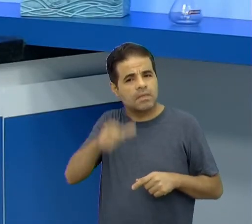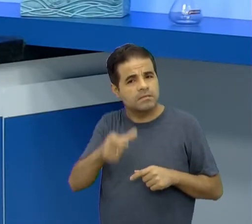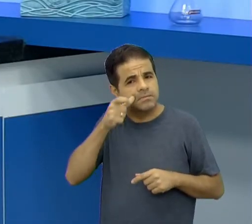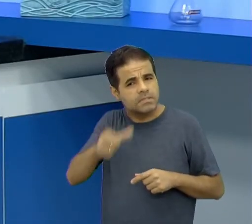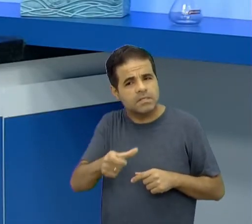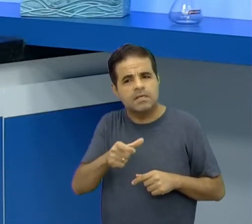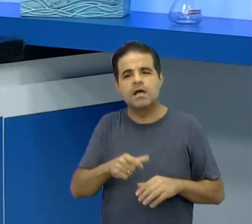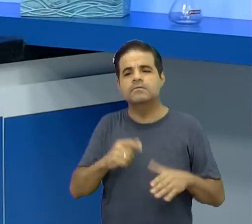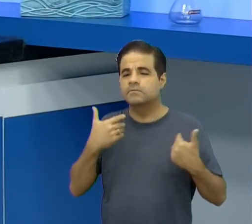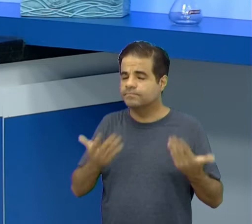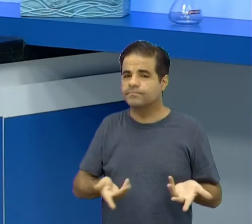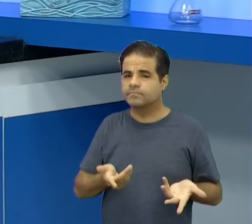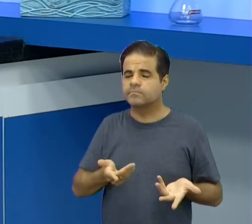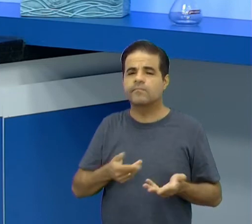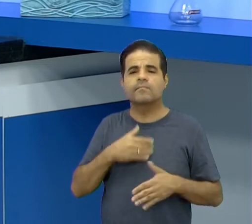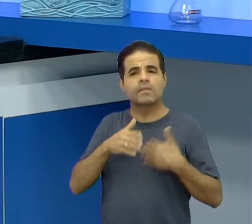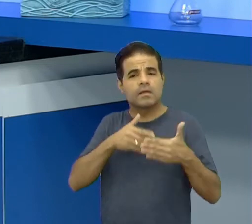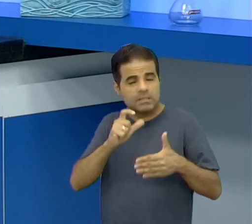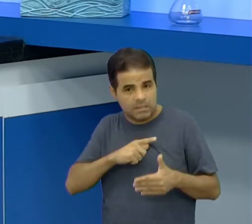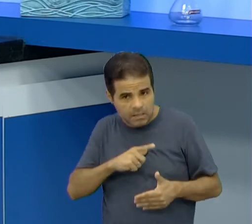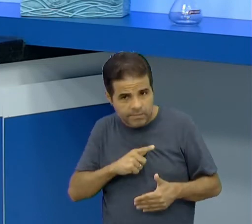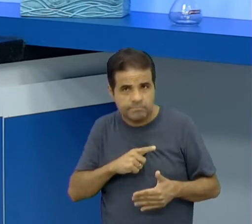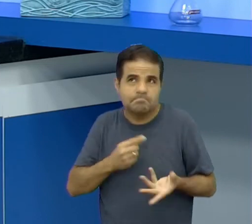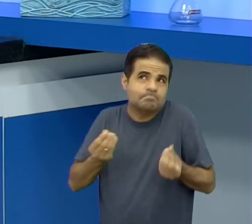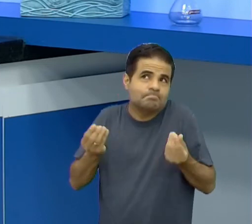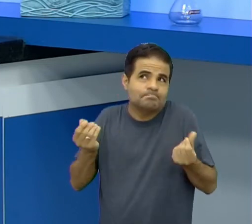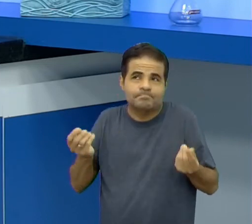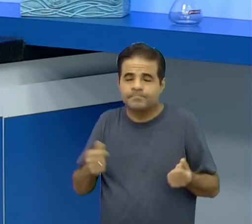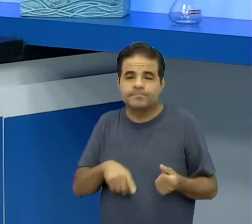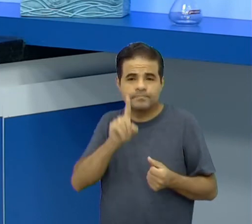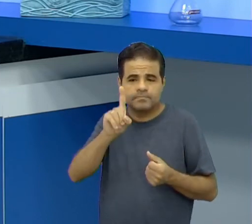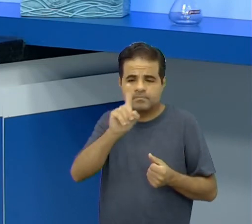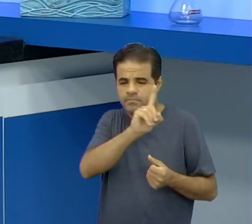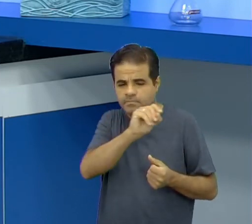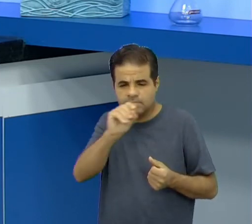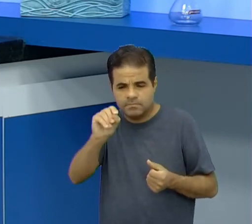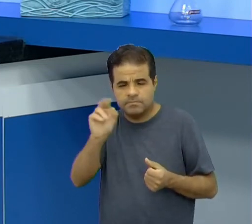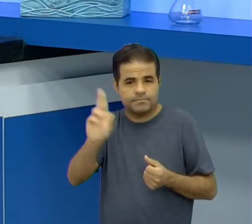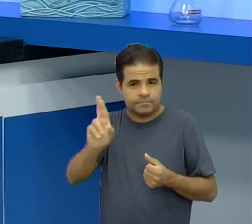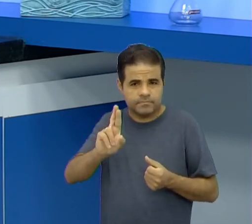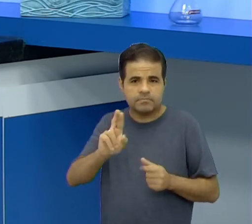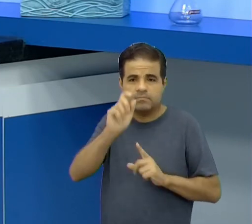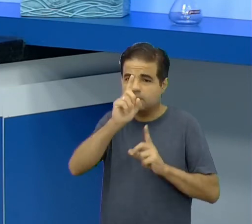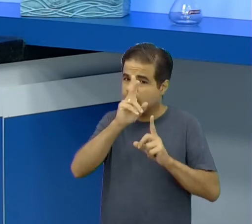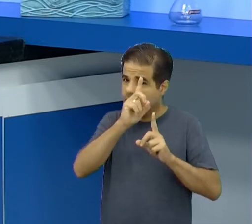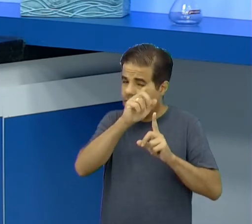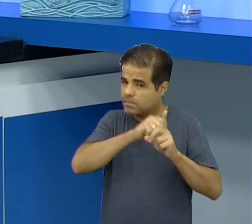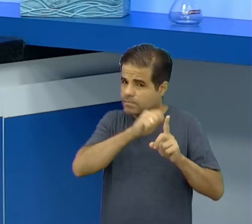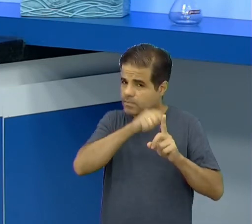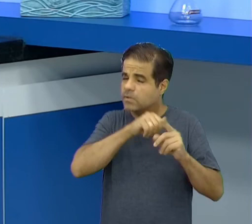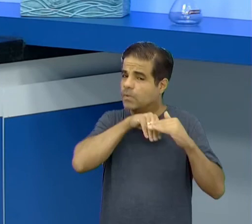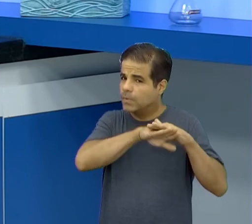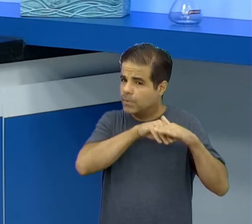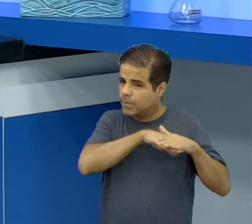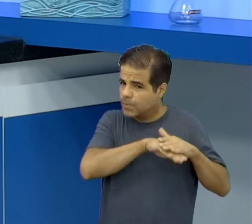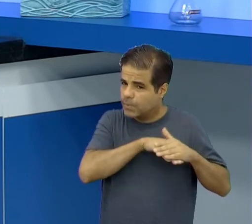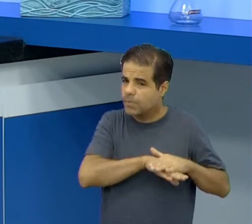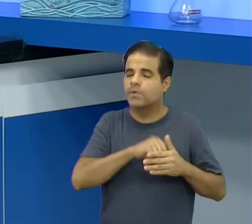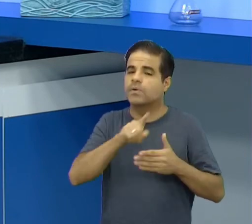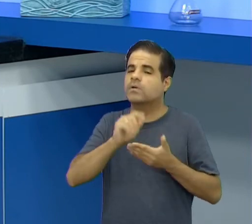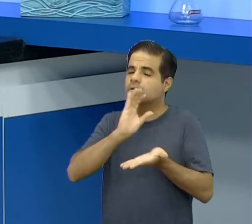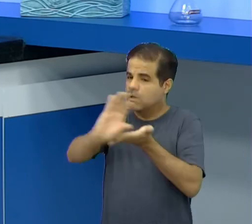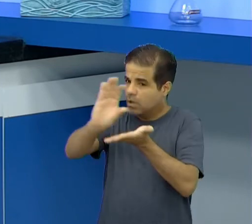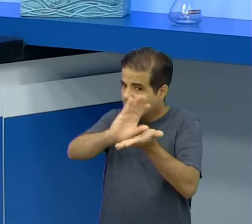é muito interessante. Então, se eu tiver aí, sei lá, R$ 100 por mês, durante 12 meses eu vou guardar esse dinheiro, depois eu vou investir